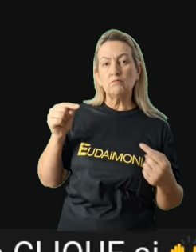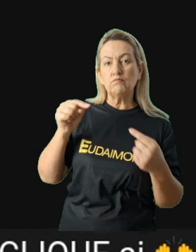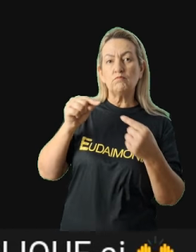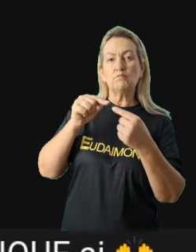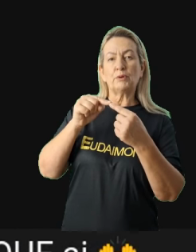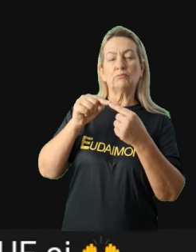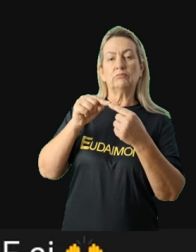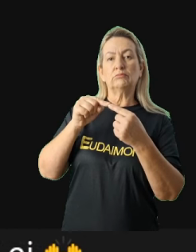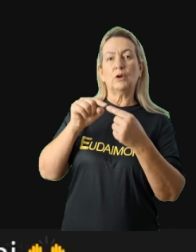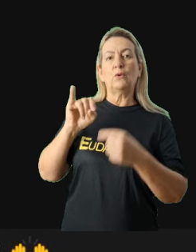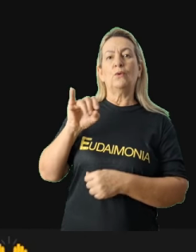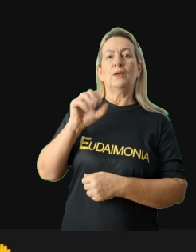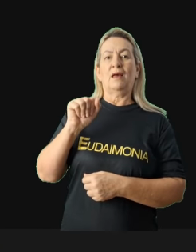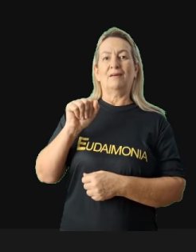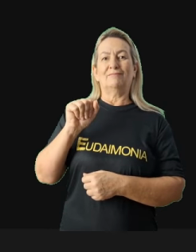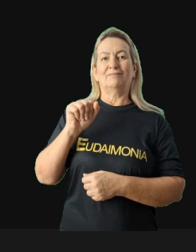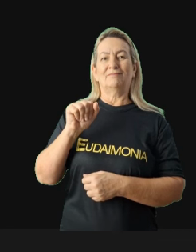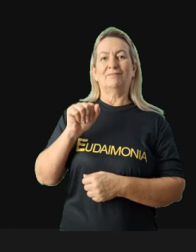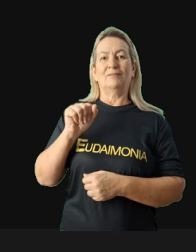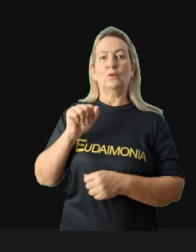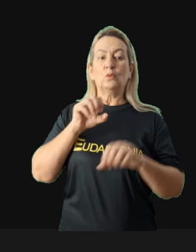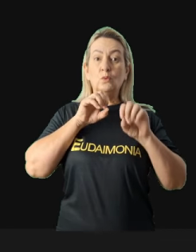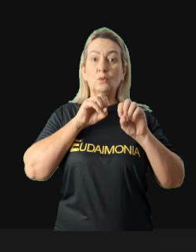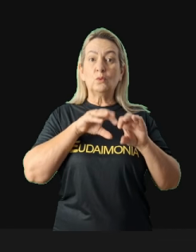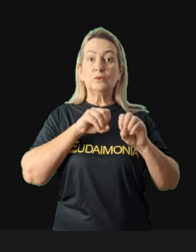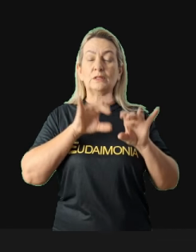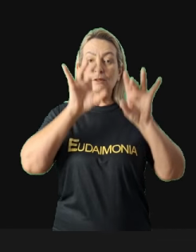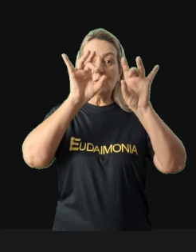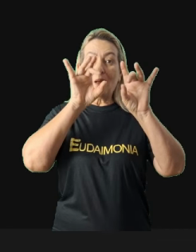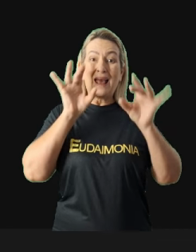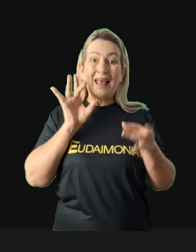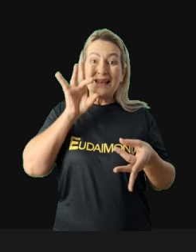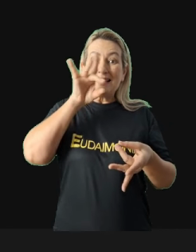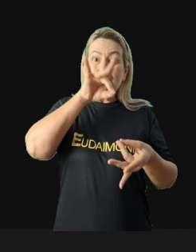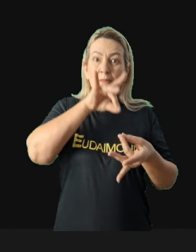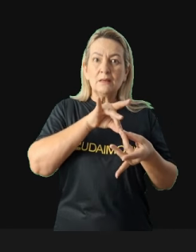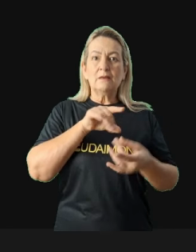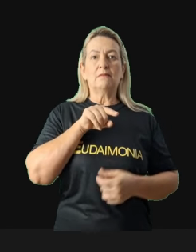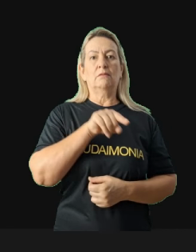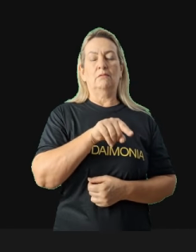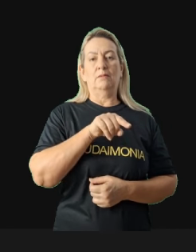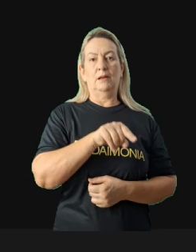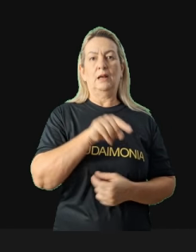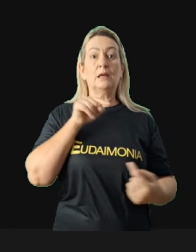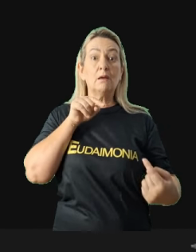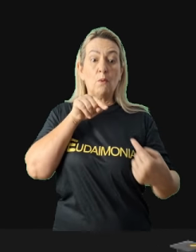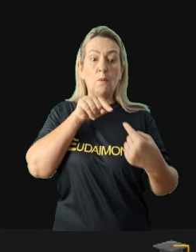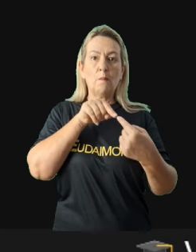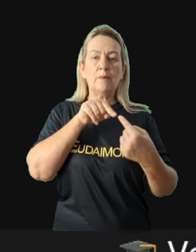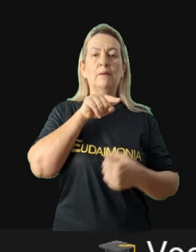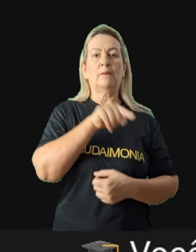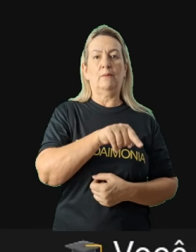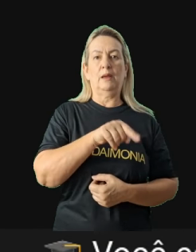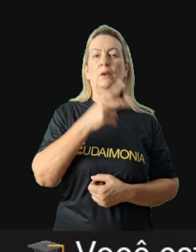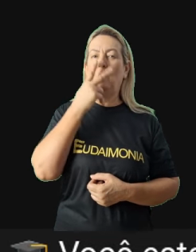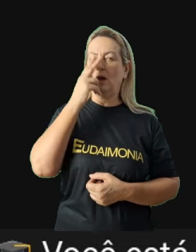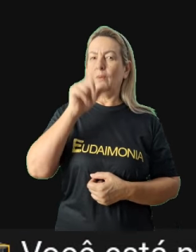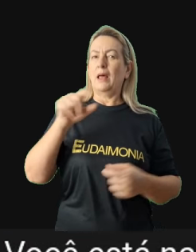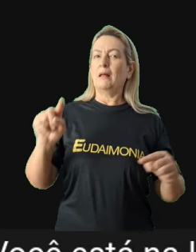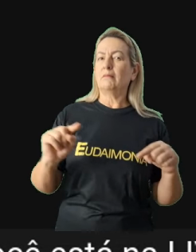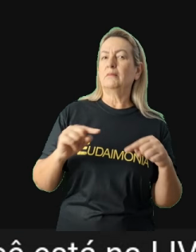pensar em personalizar o aprendizado dele, porque eu acho que esse é o grande desafio em termos